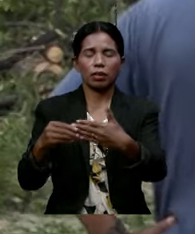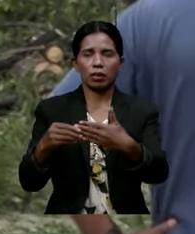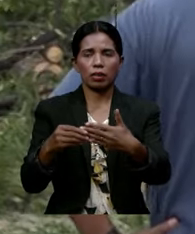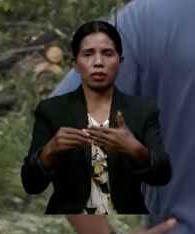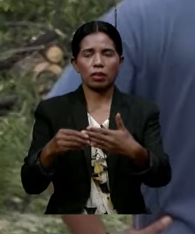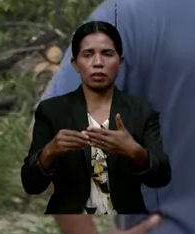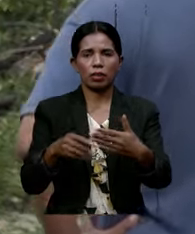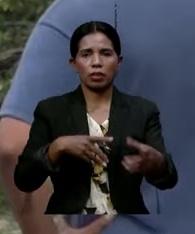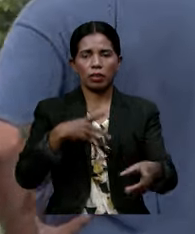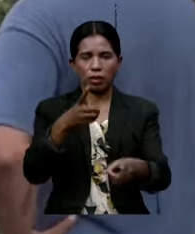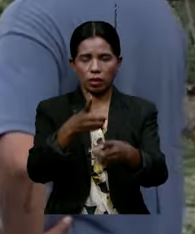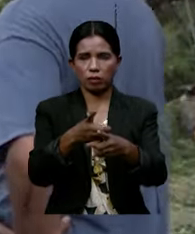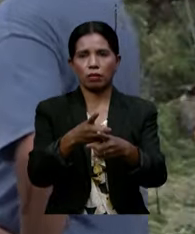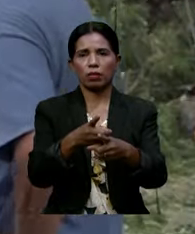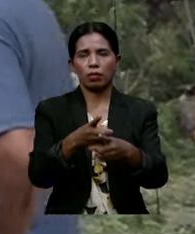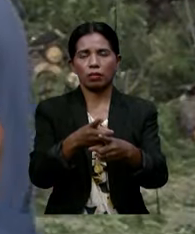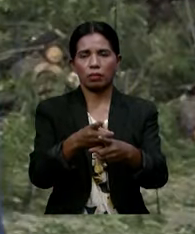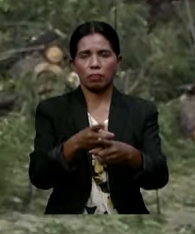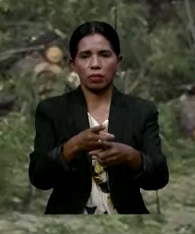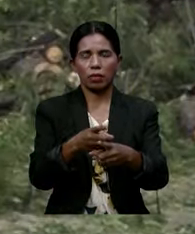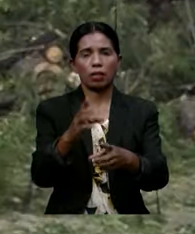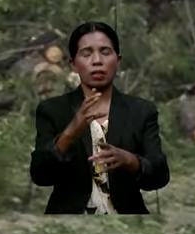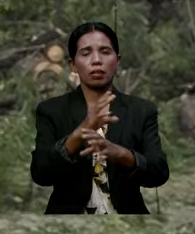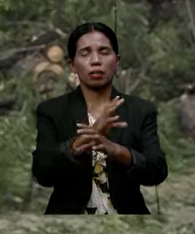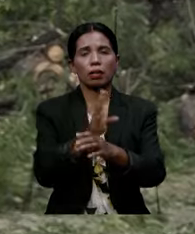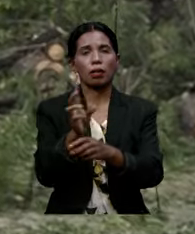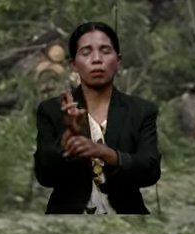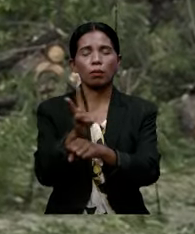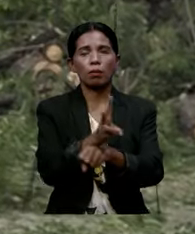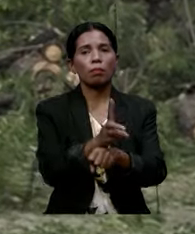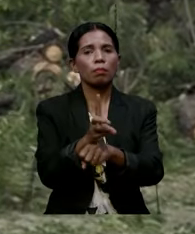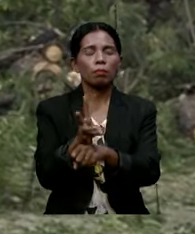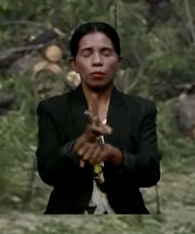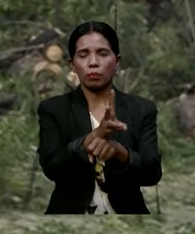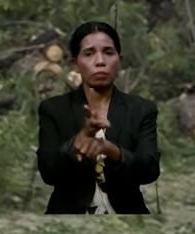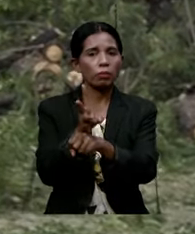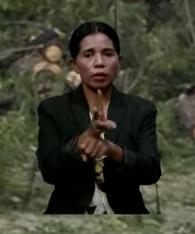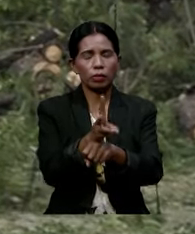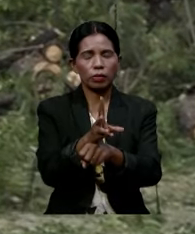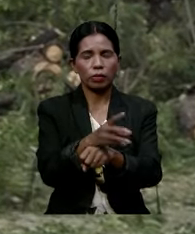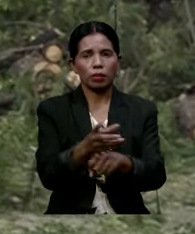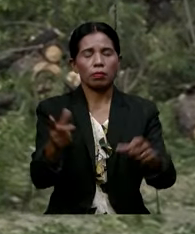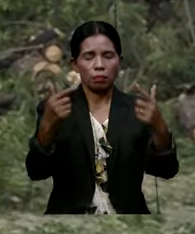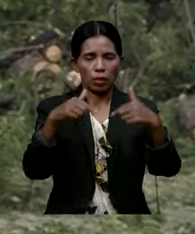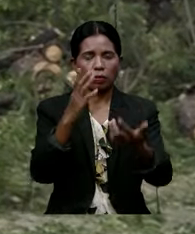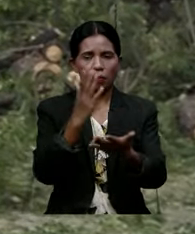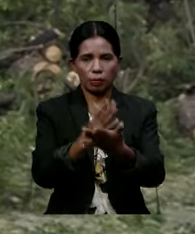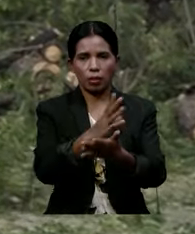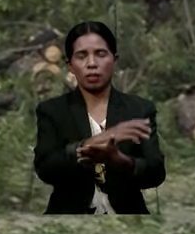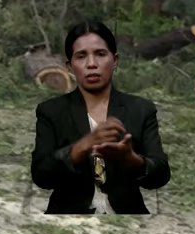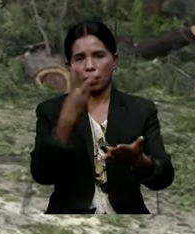direito para bombeiros para mais halo intervenção, equipa neve que preventivamente,